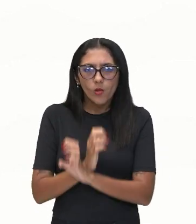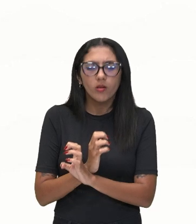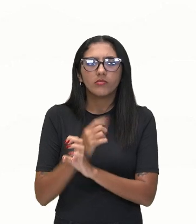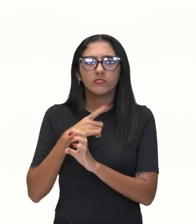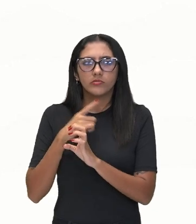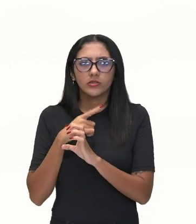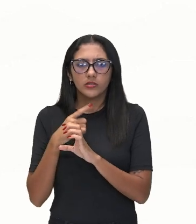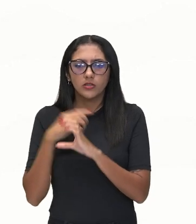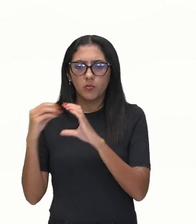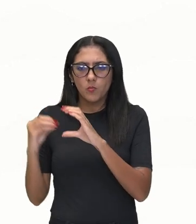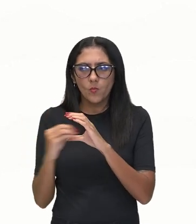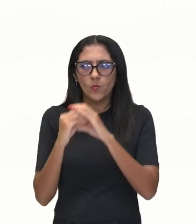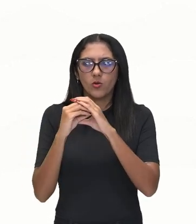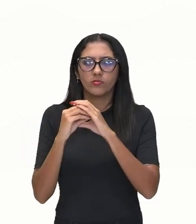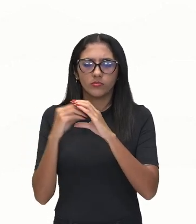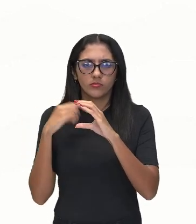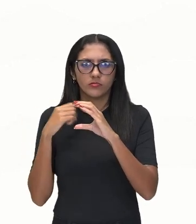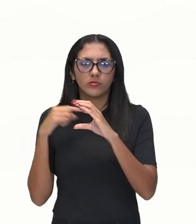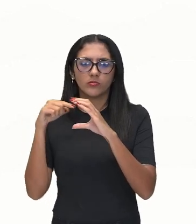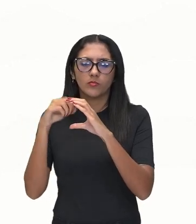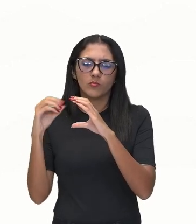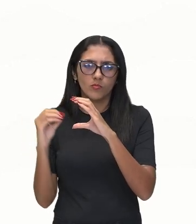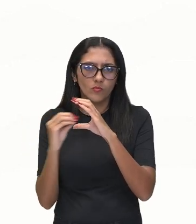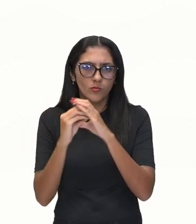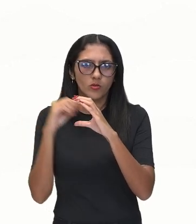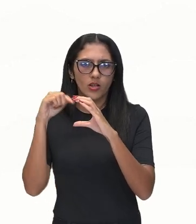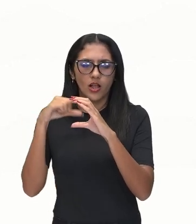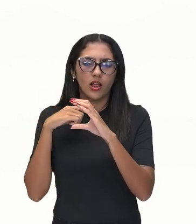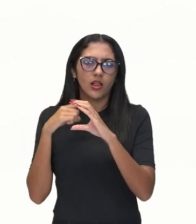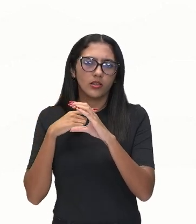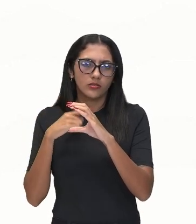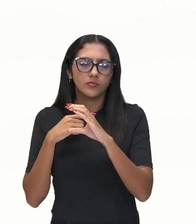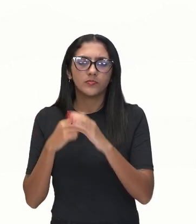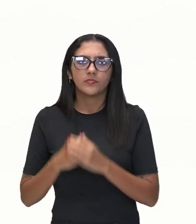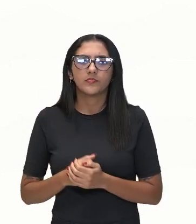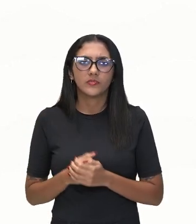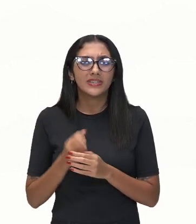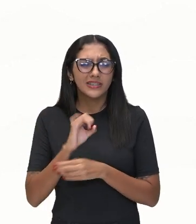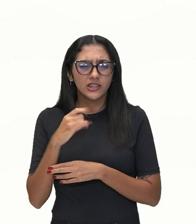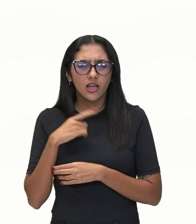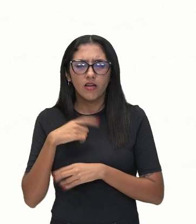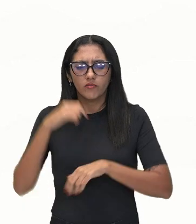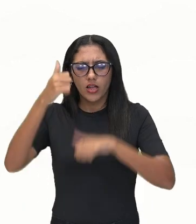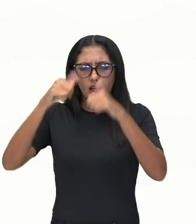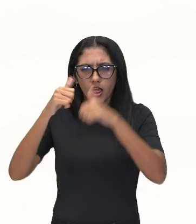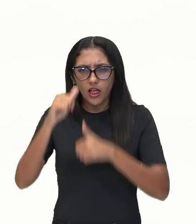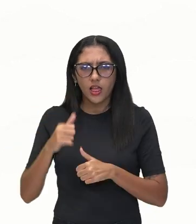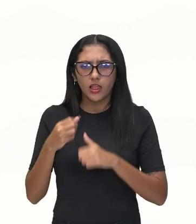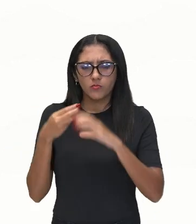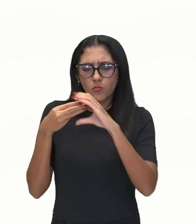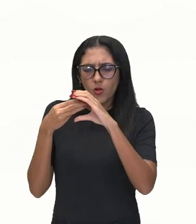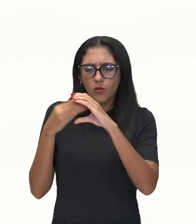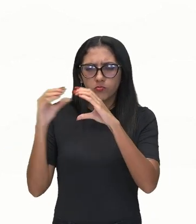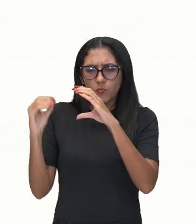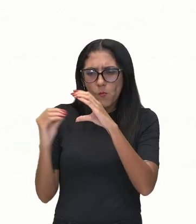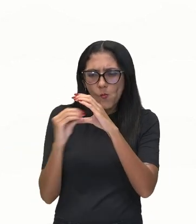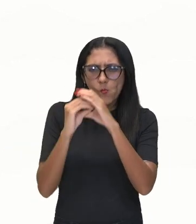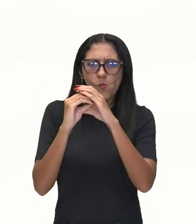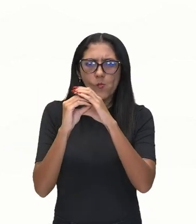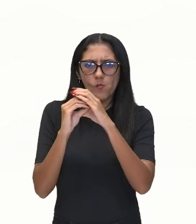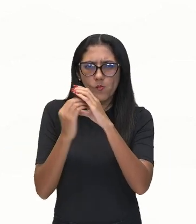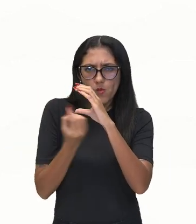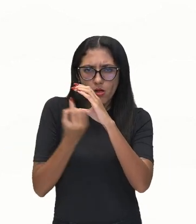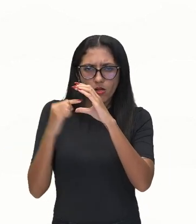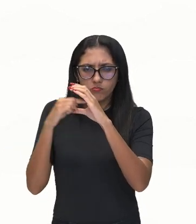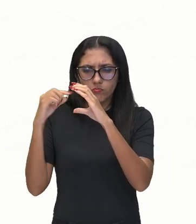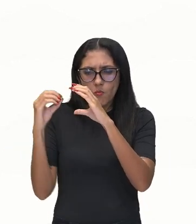celular, né? Se nós formos comentar de organização celular, são aqueles referentes ao núcleo individualizado,